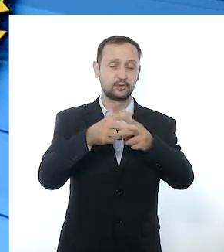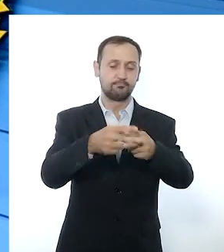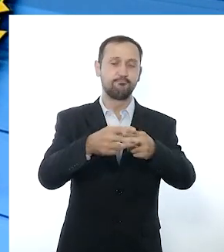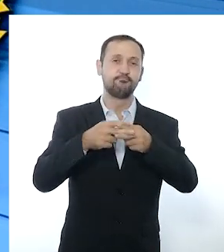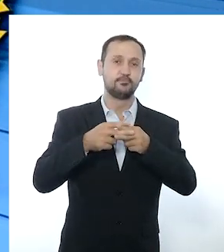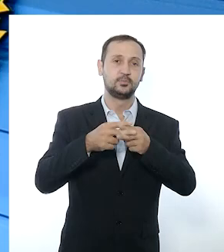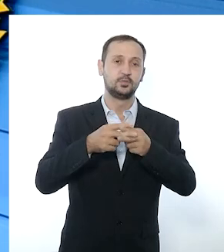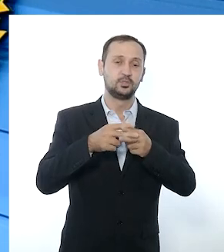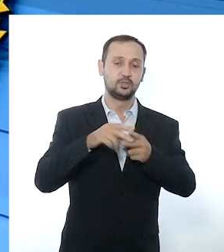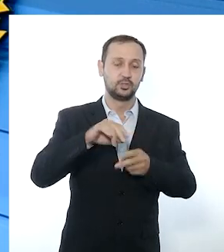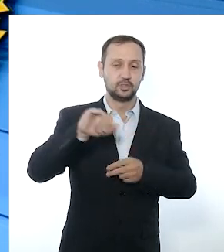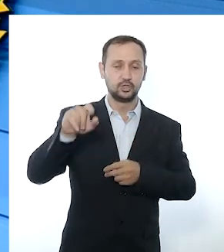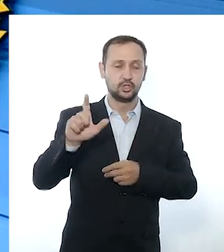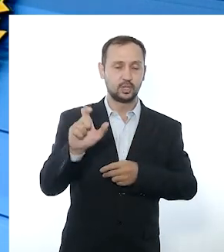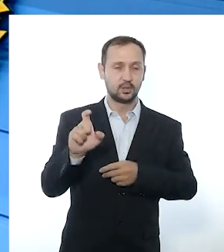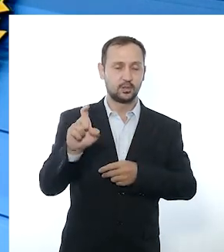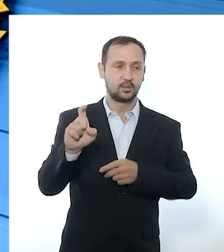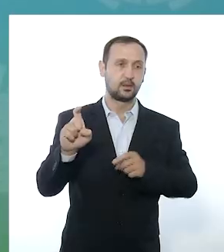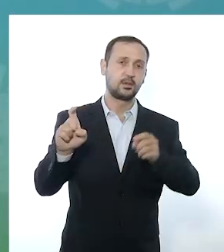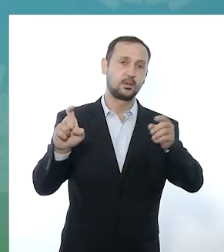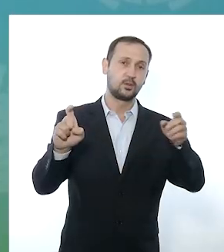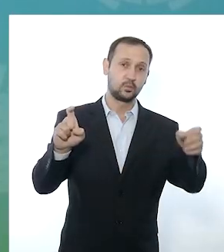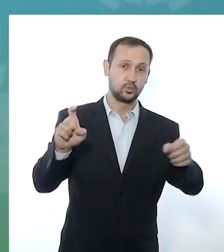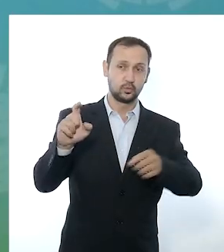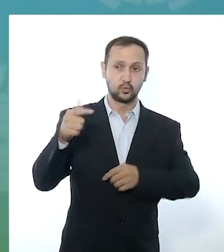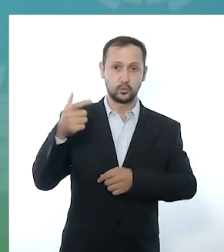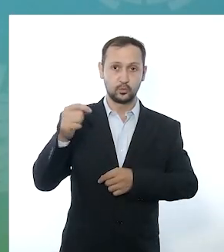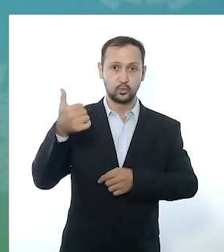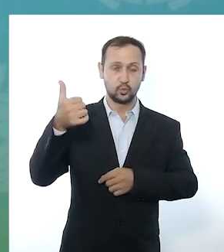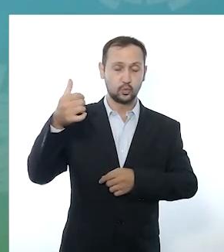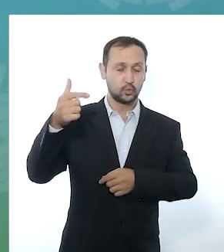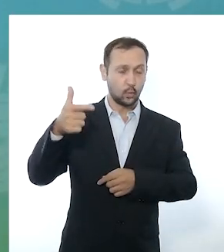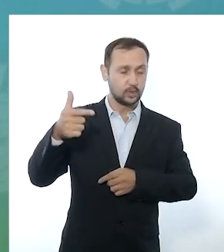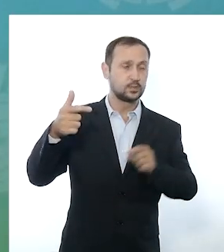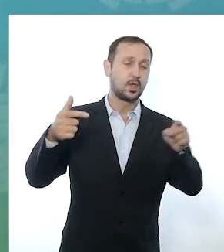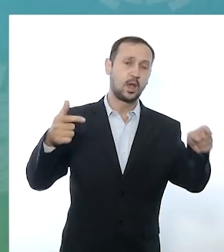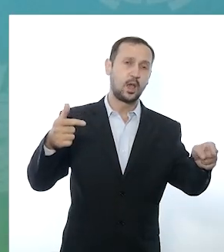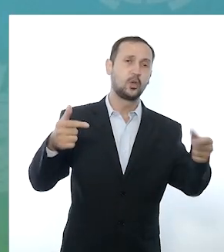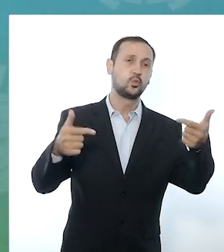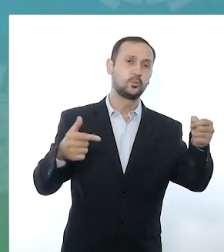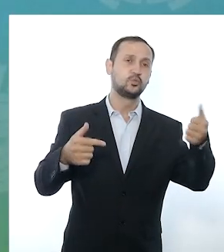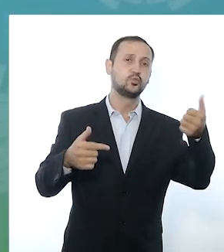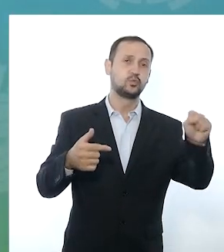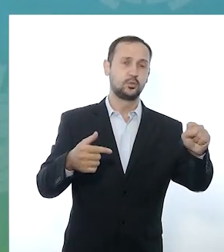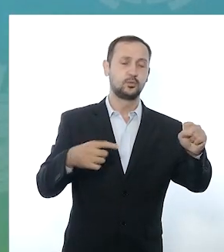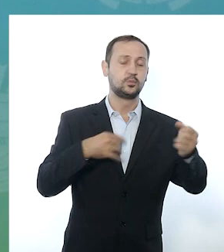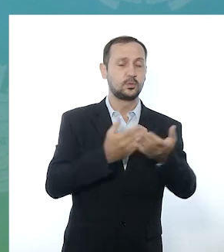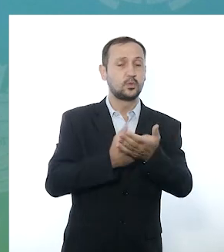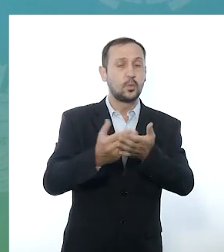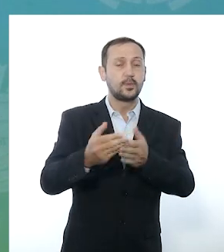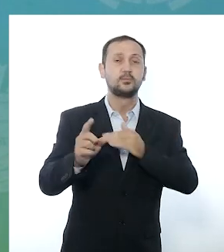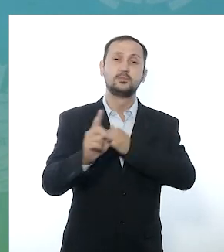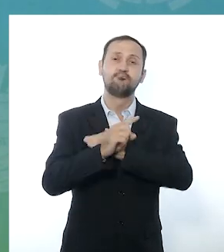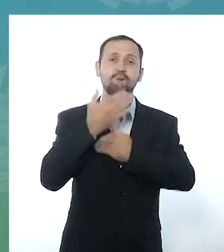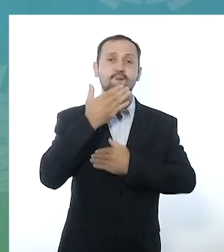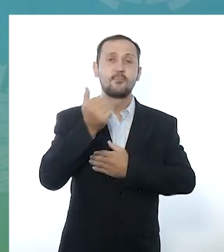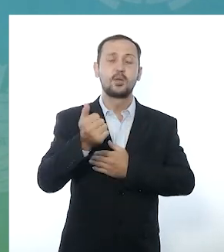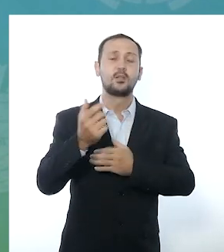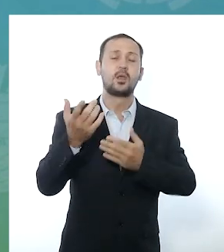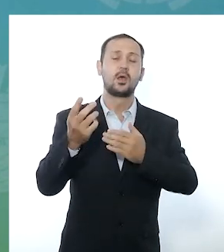de 2012 e abril de 2018. Quando você melhora o atendimento